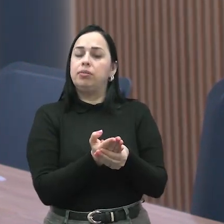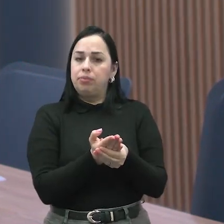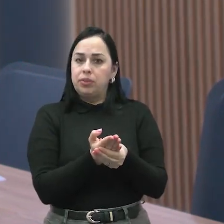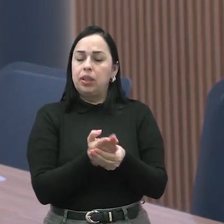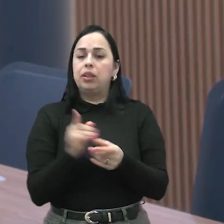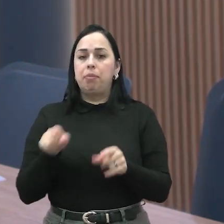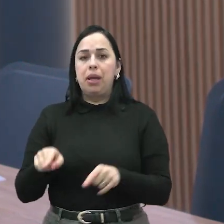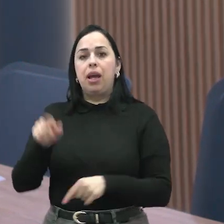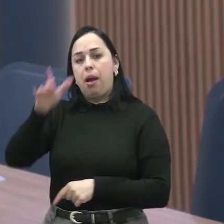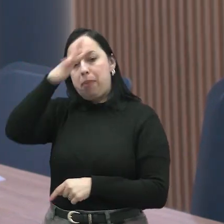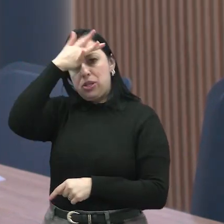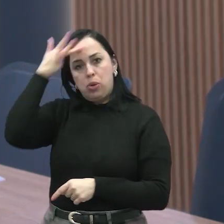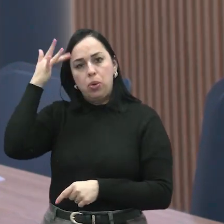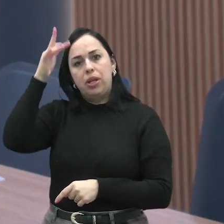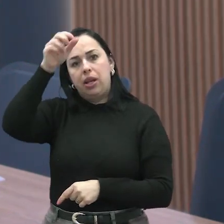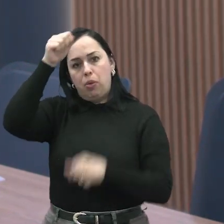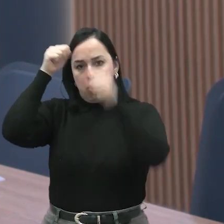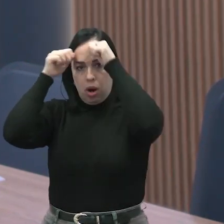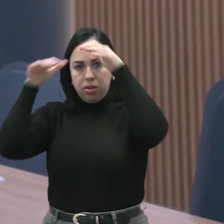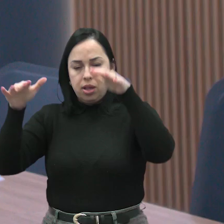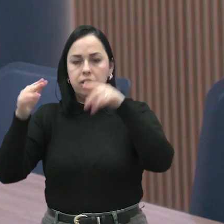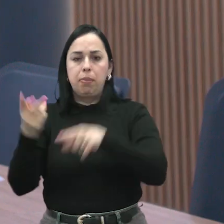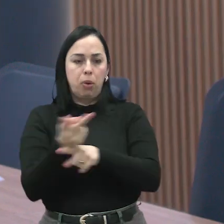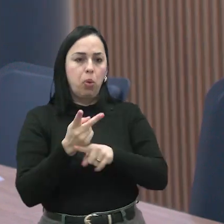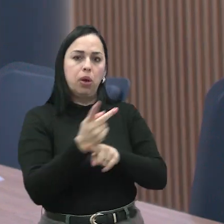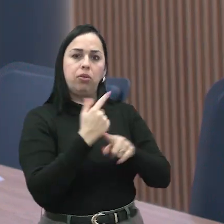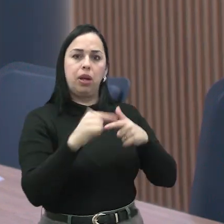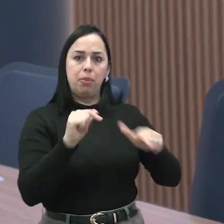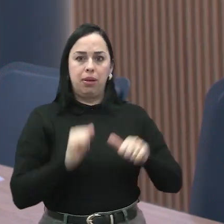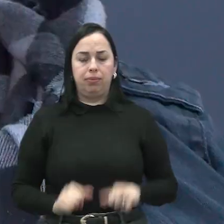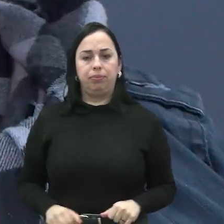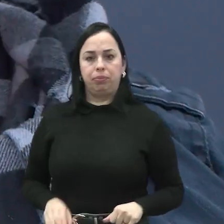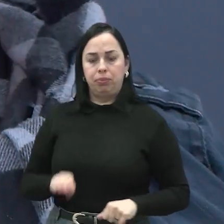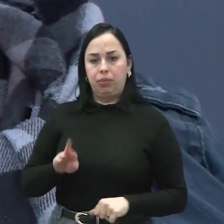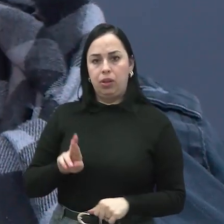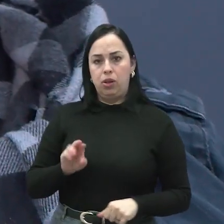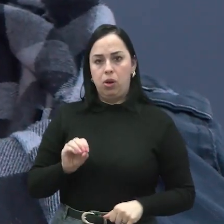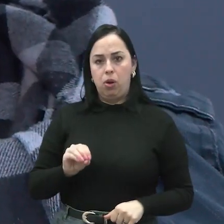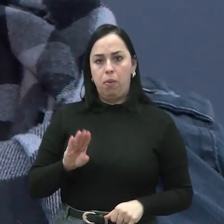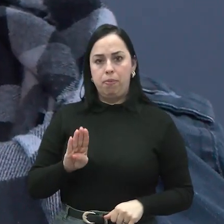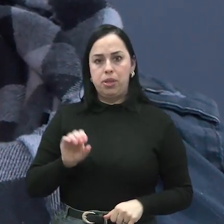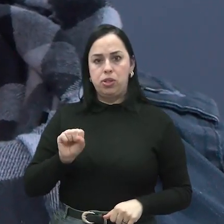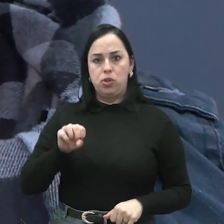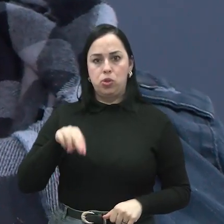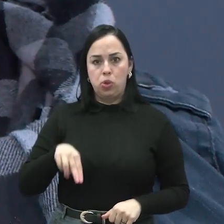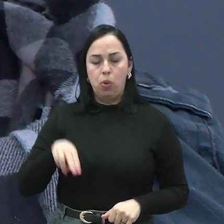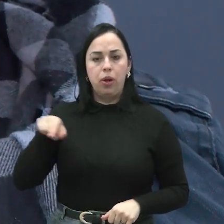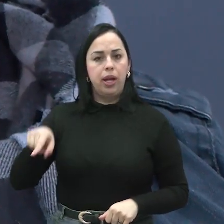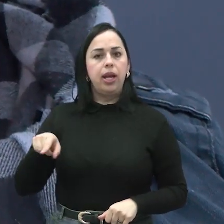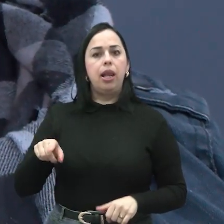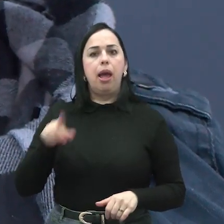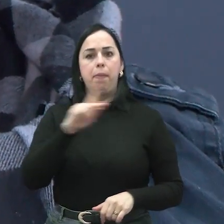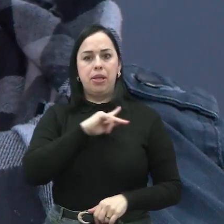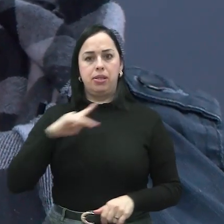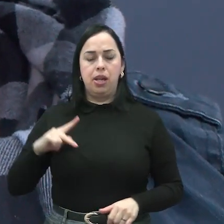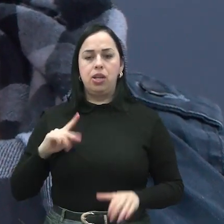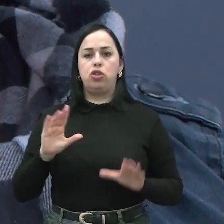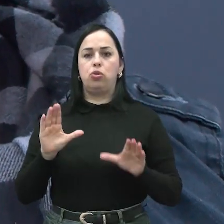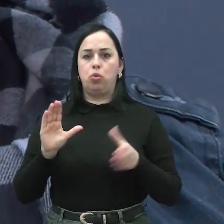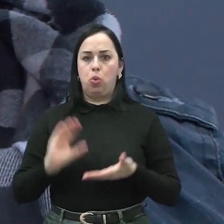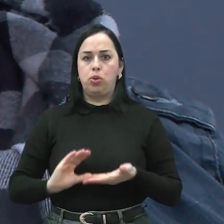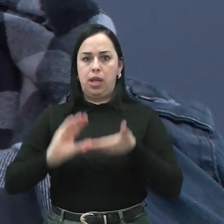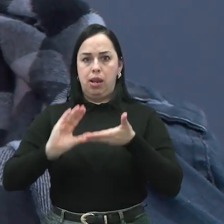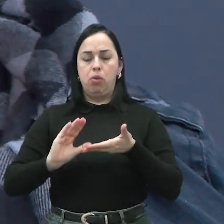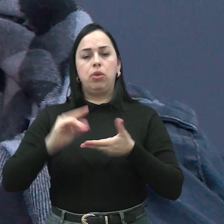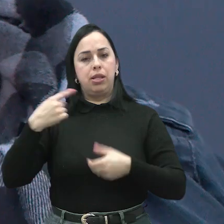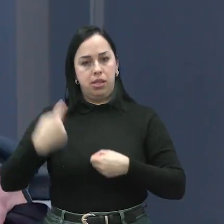quanto para a pessoa que é autista, né? E procura emprego no mercado de trabalho, né? Para Robson Souza, presidente do Conselho Municipal da Pessoa